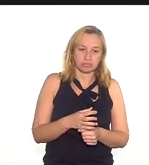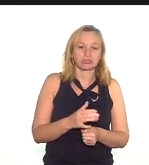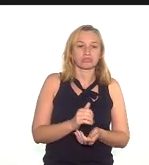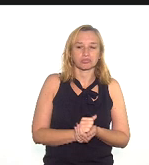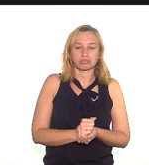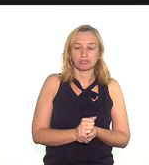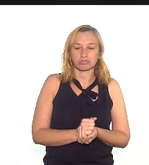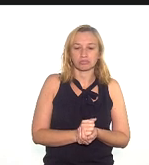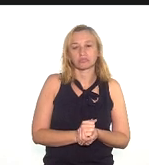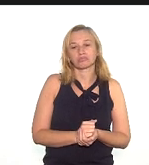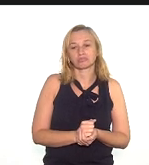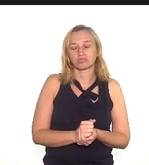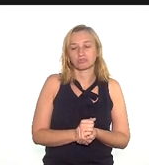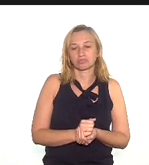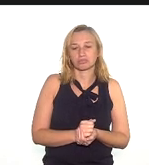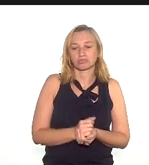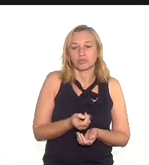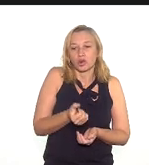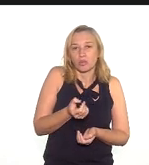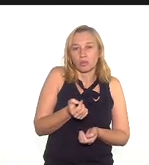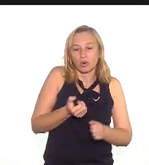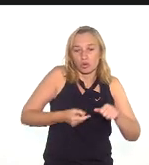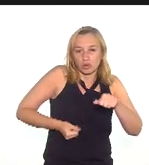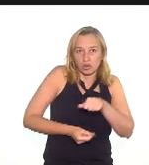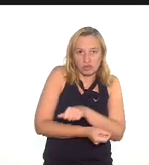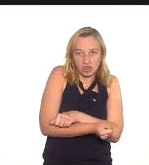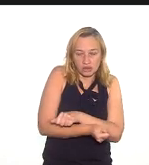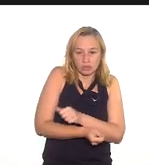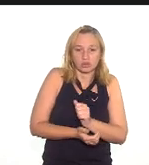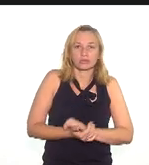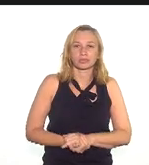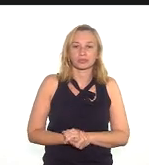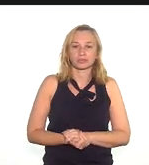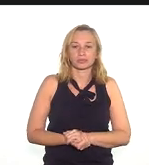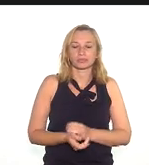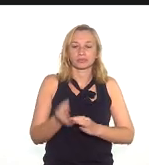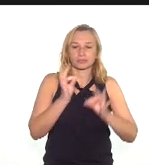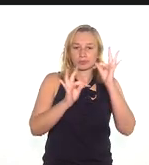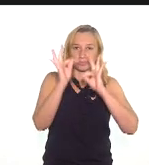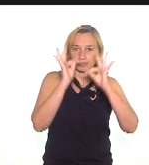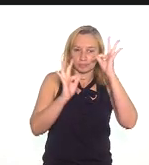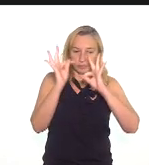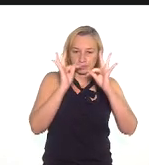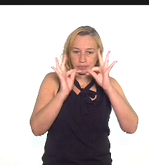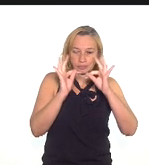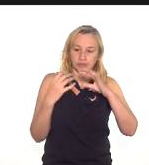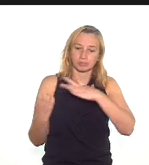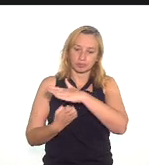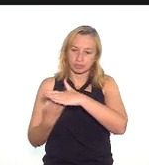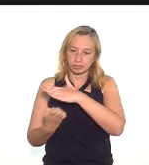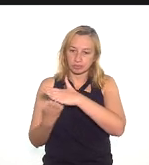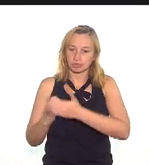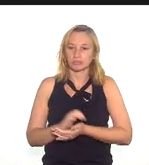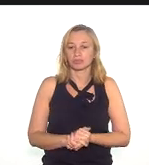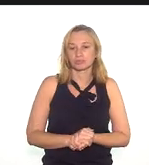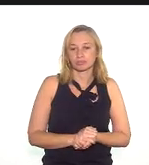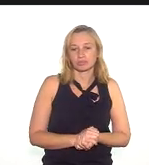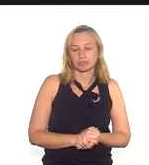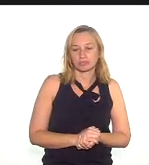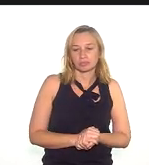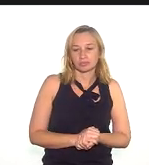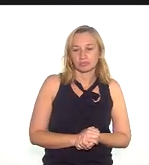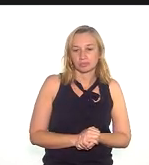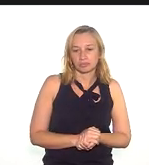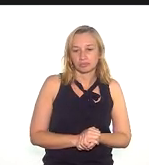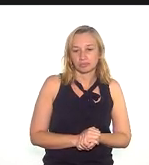trajetória de pouco investimento em tecnologia nas empresas acabou nos